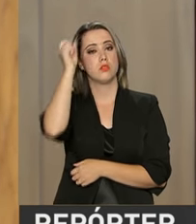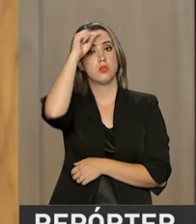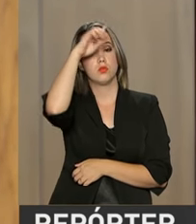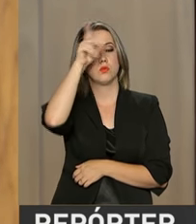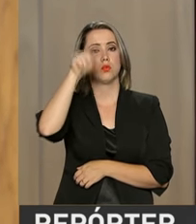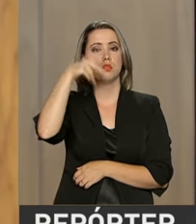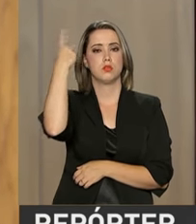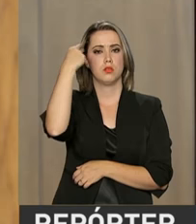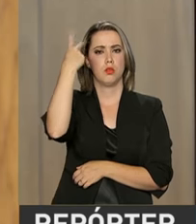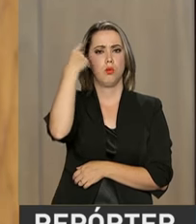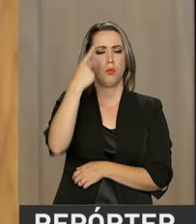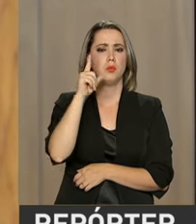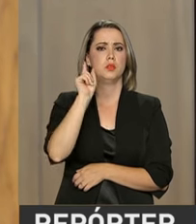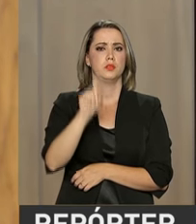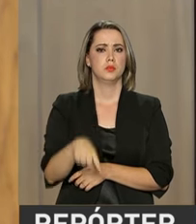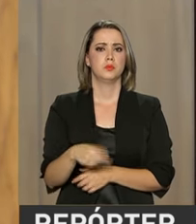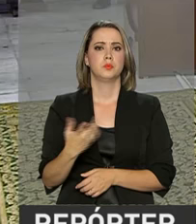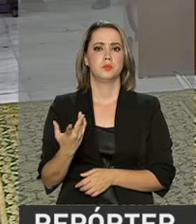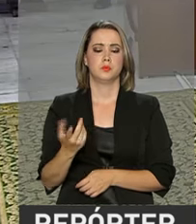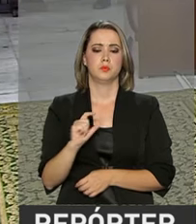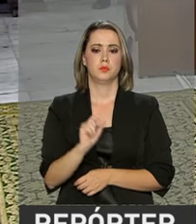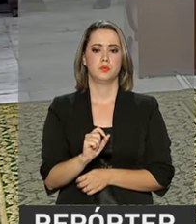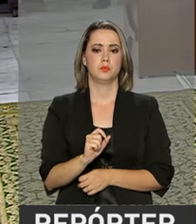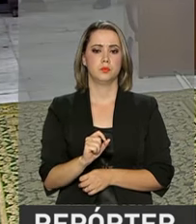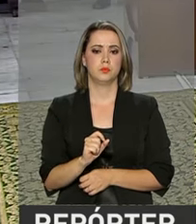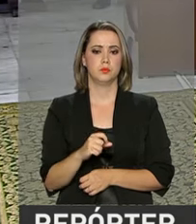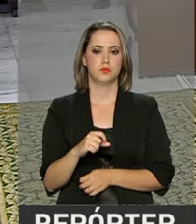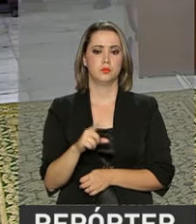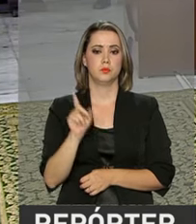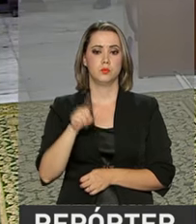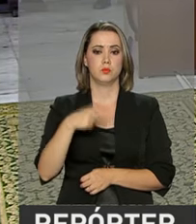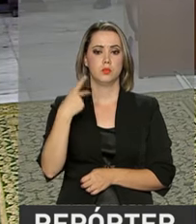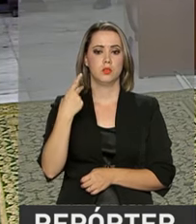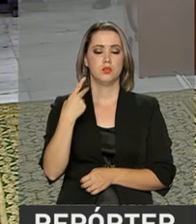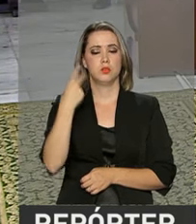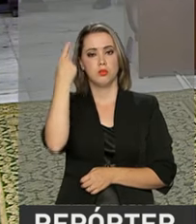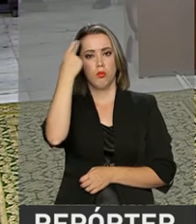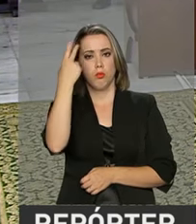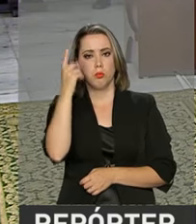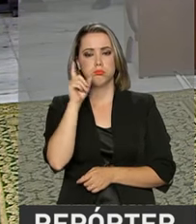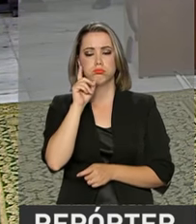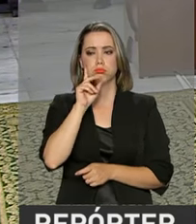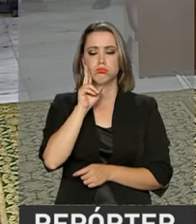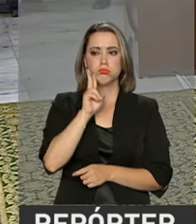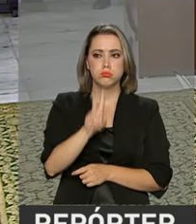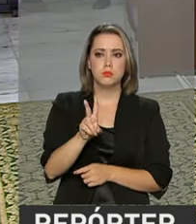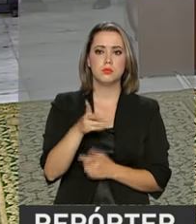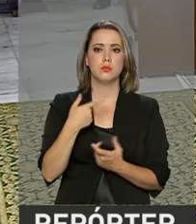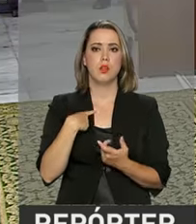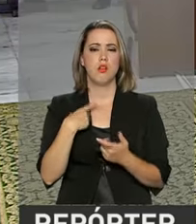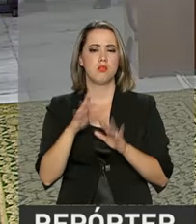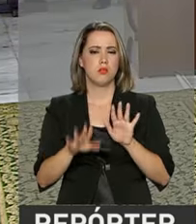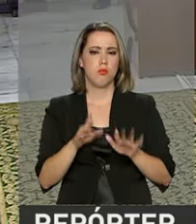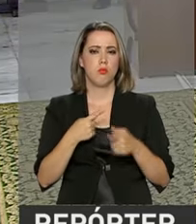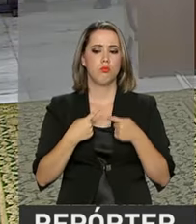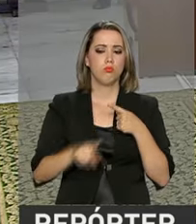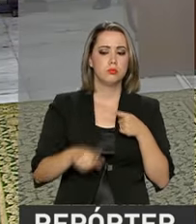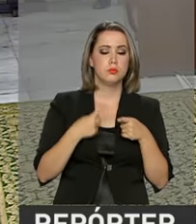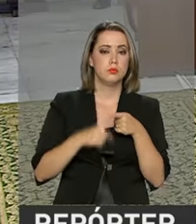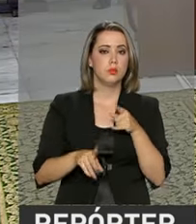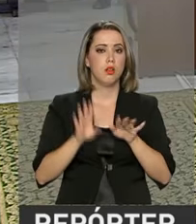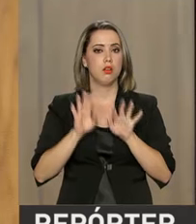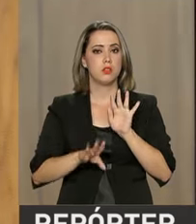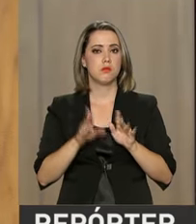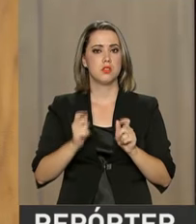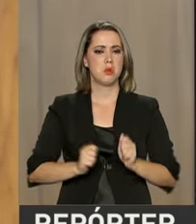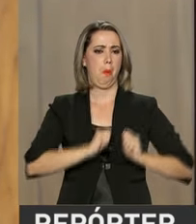que ele enfrentou naturais observações muitas vezes objeções e muitas vezes até